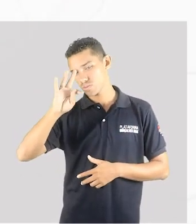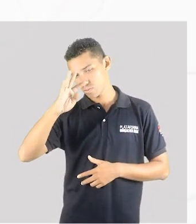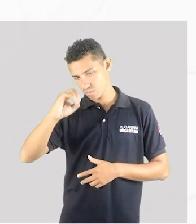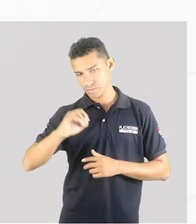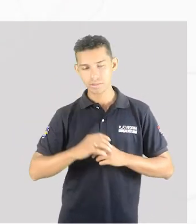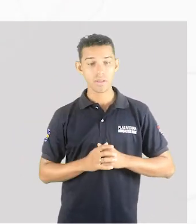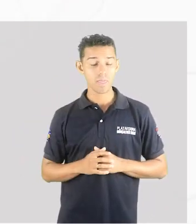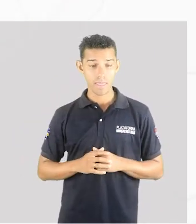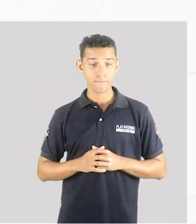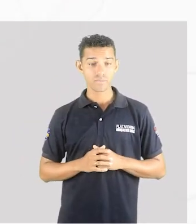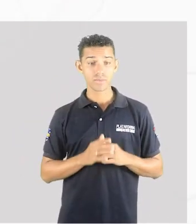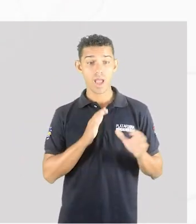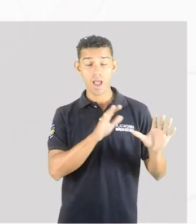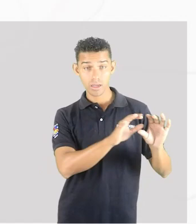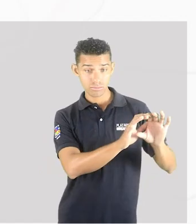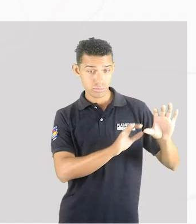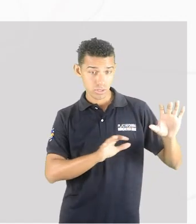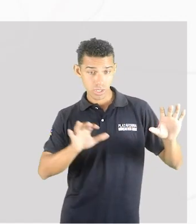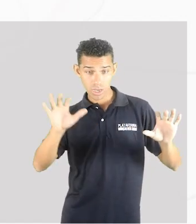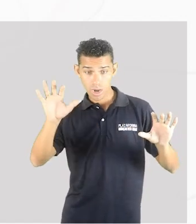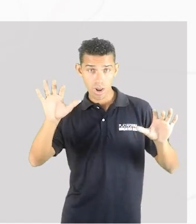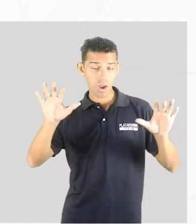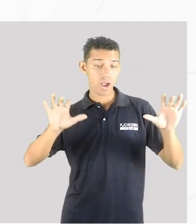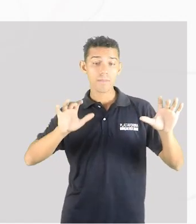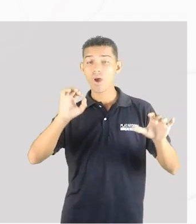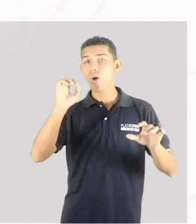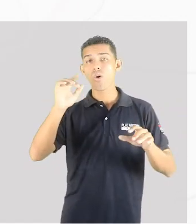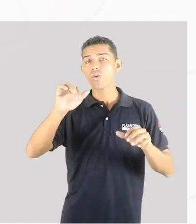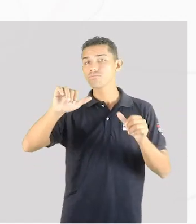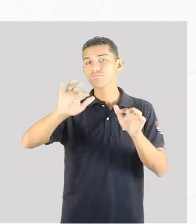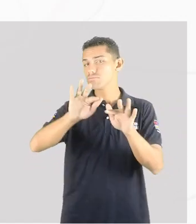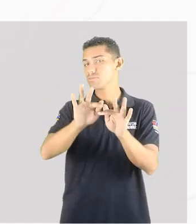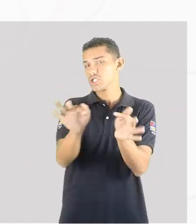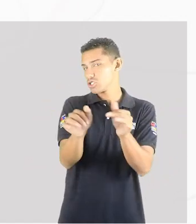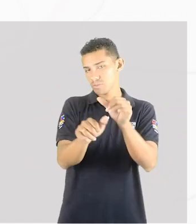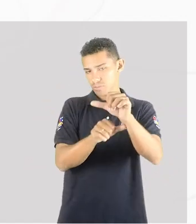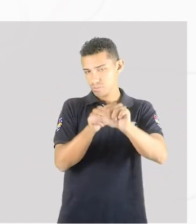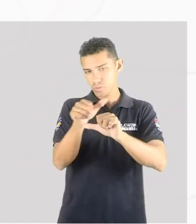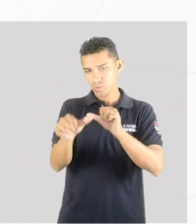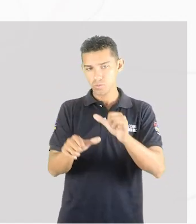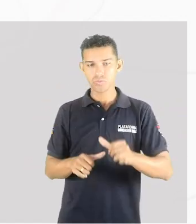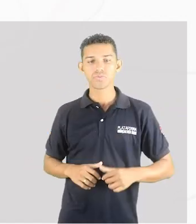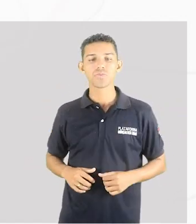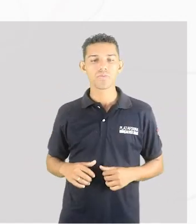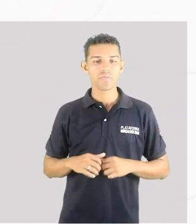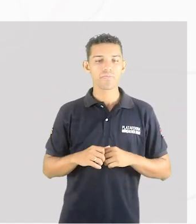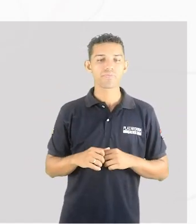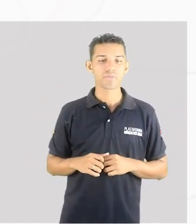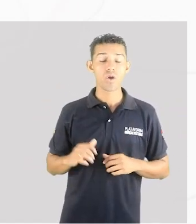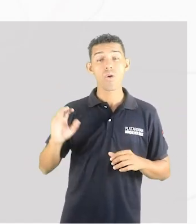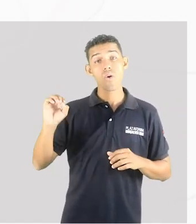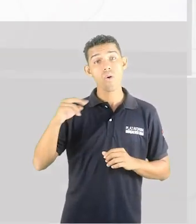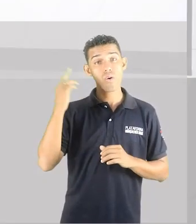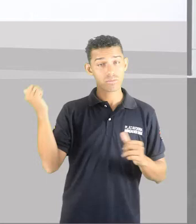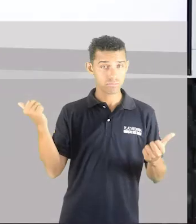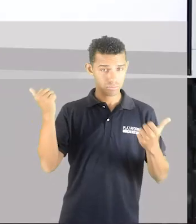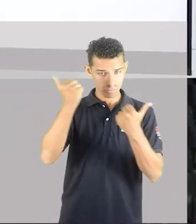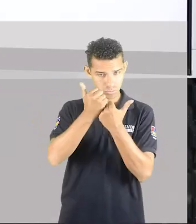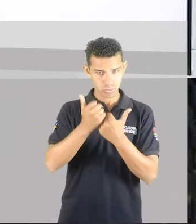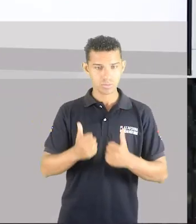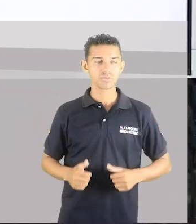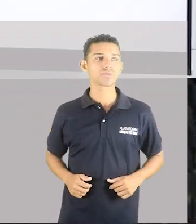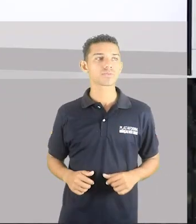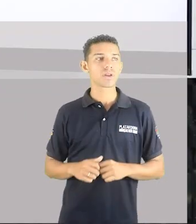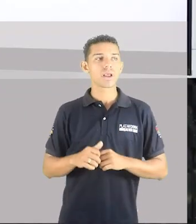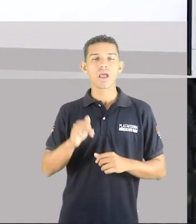Deslocamento ou simples troca. Isso aqui é importante, ó. Vou explicar para você. Vamos imaginar que aqui eu tenho A e